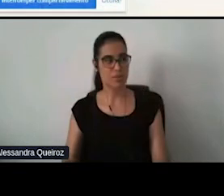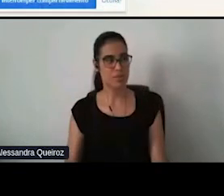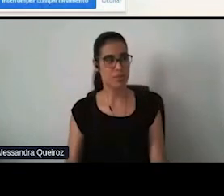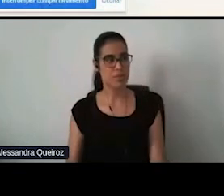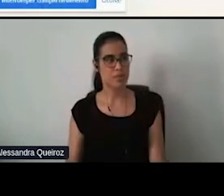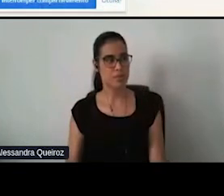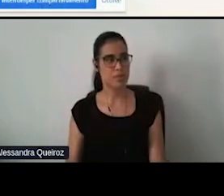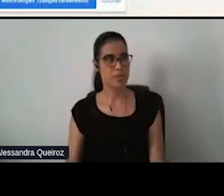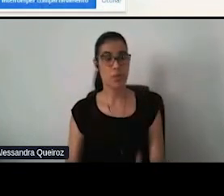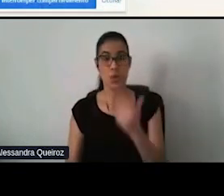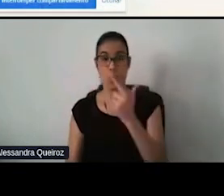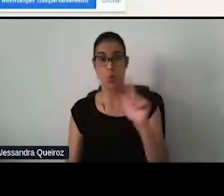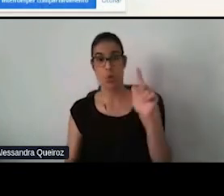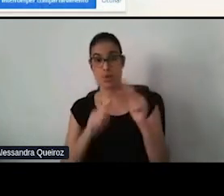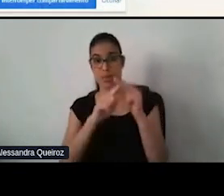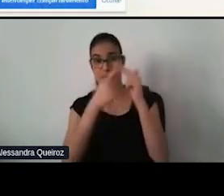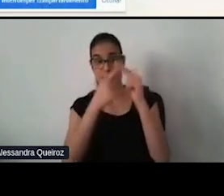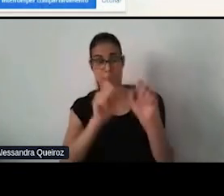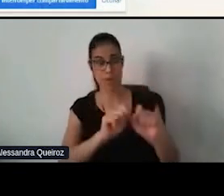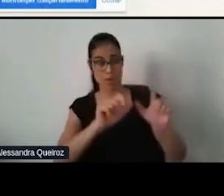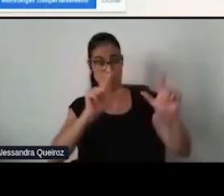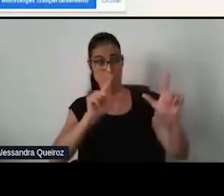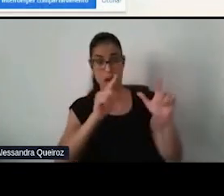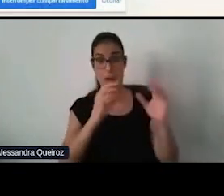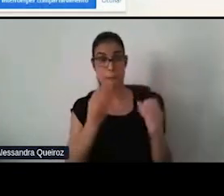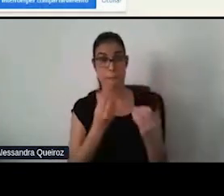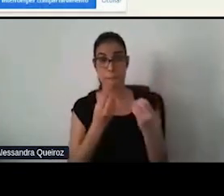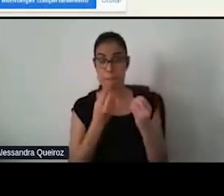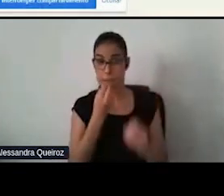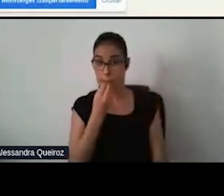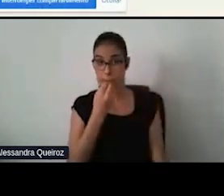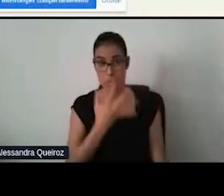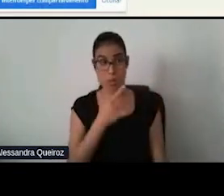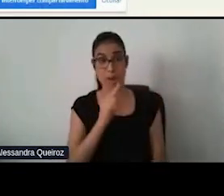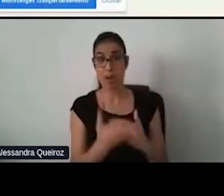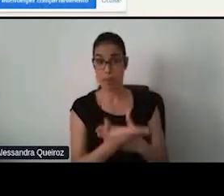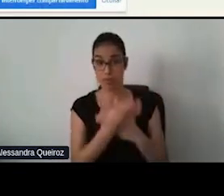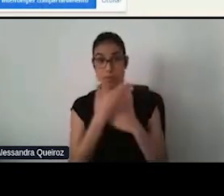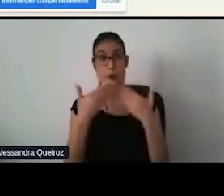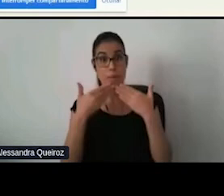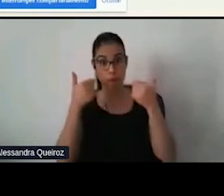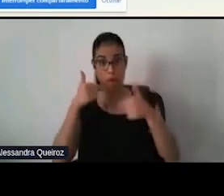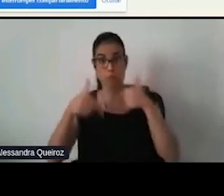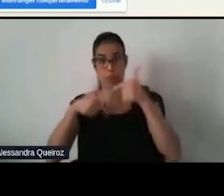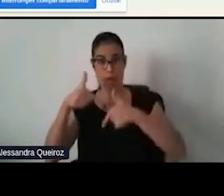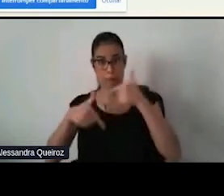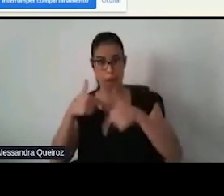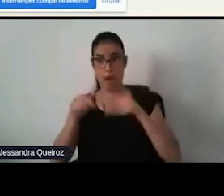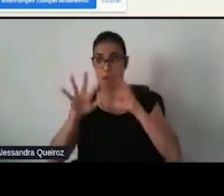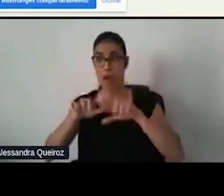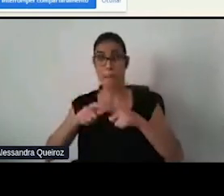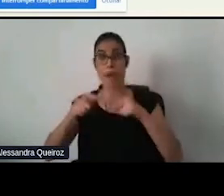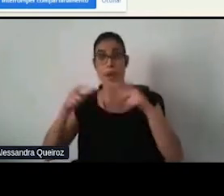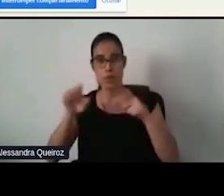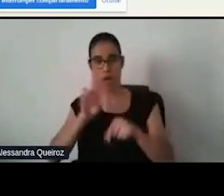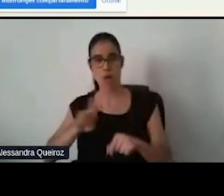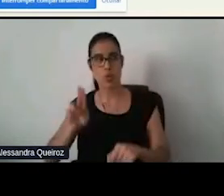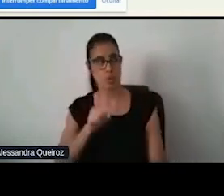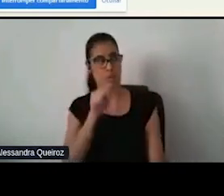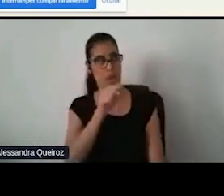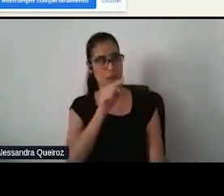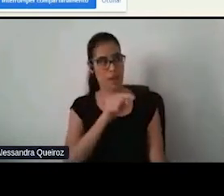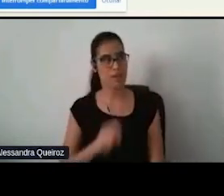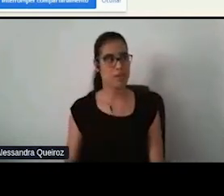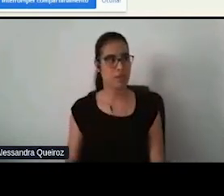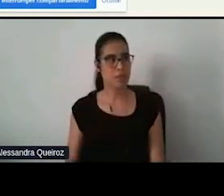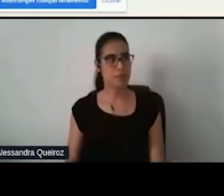Outra ferramenta que eu acho muito incrível, que tem melhorado bastante também, o pessoal, a comunidade tem ajudado, é do Storybook,